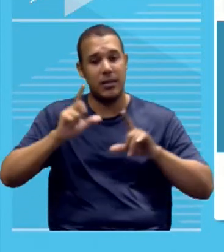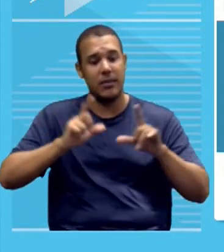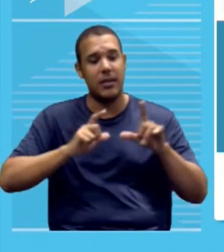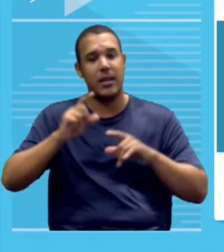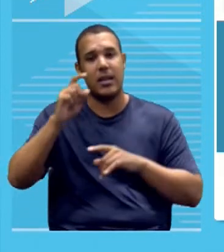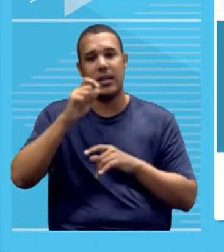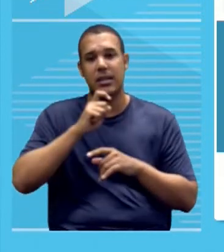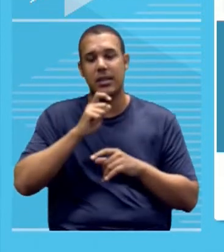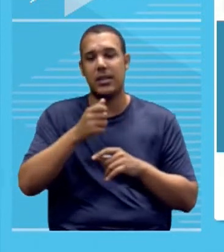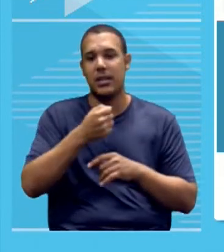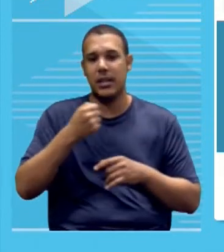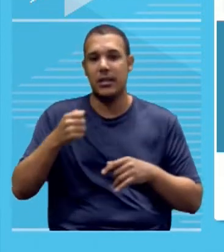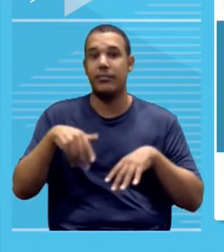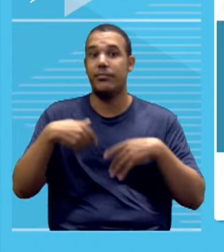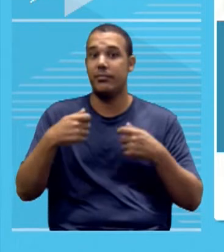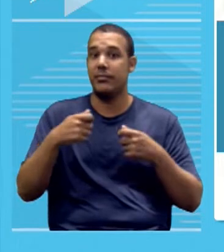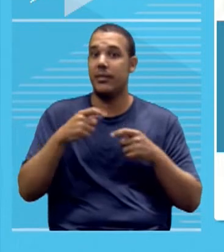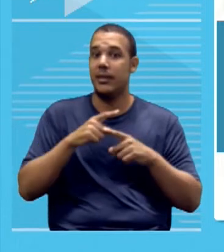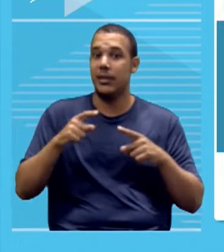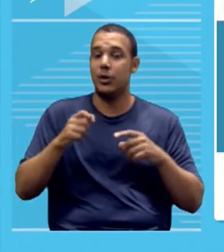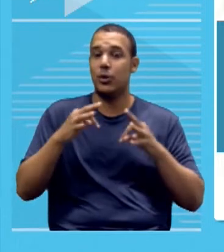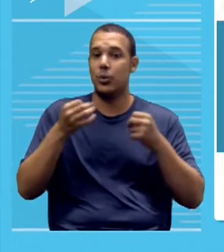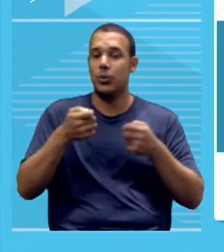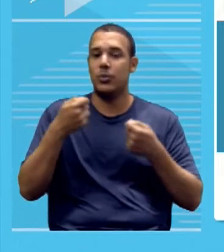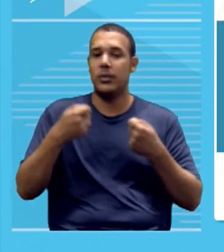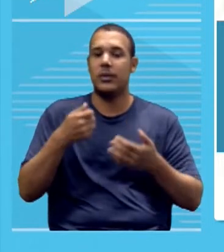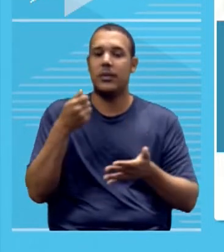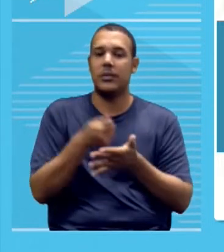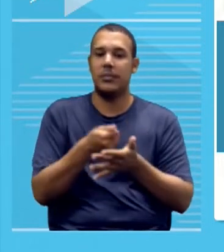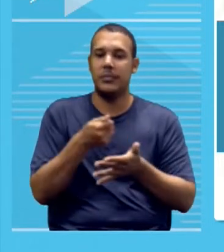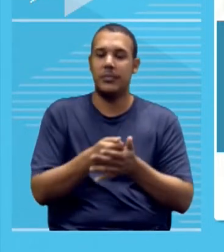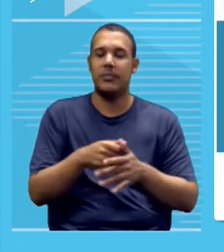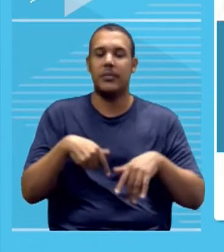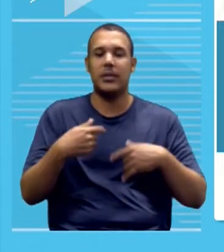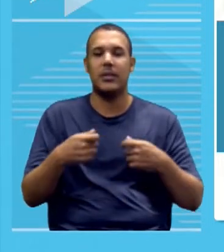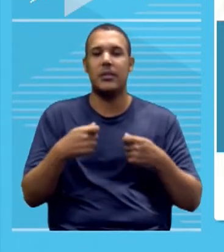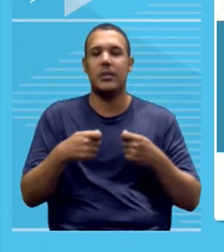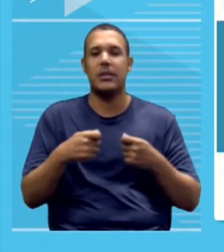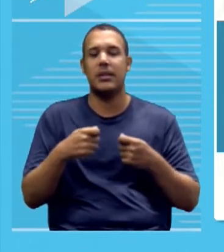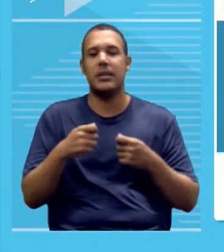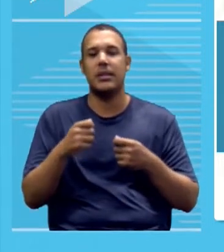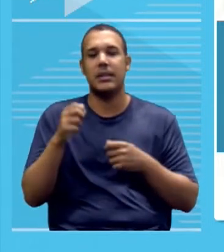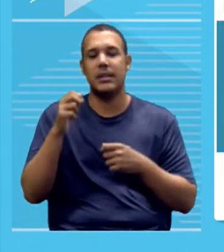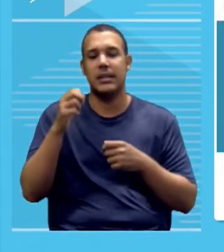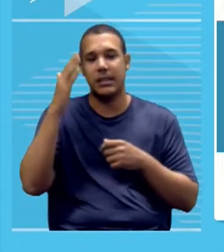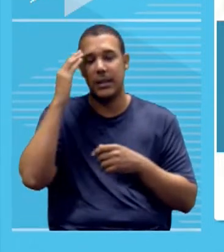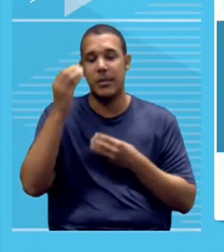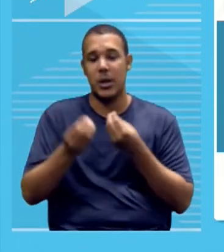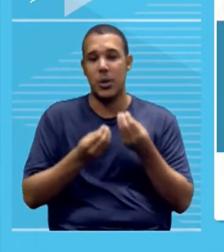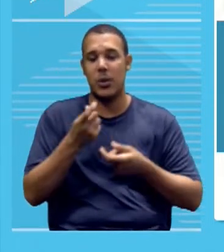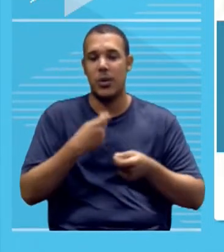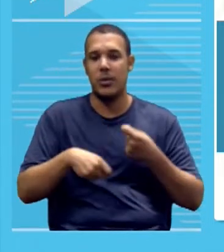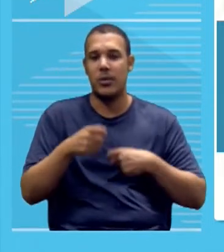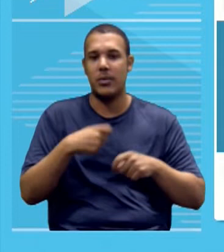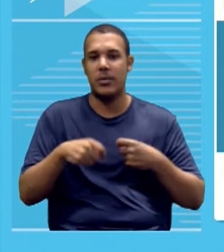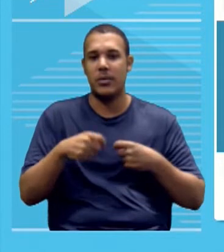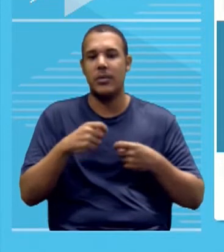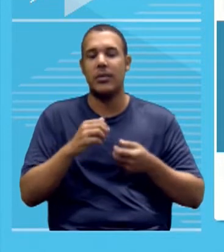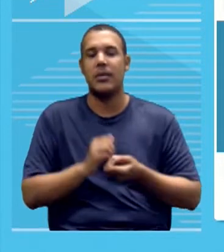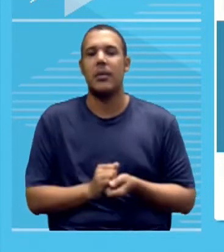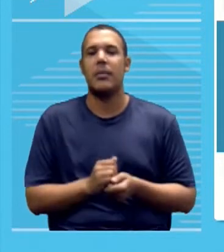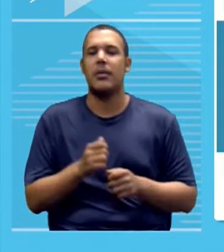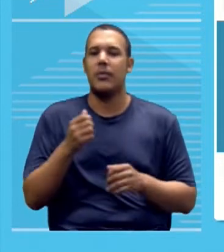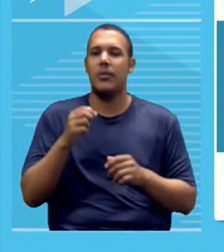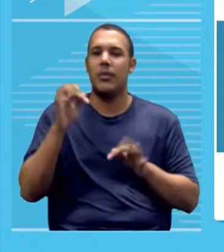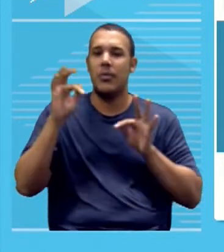não é de graça, isso é pago, tá bom? Então, a gente precisa saber como economizar, claro, com a intenção ali de guardar aquela